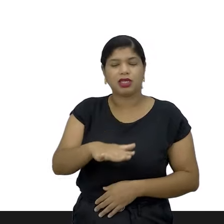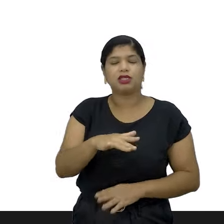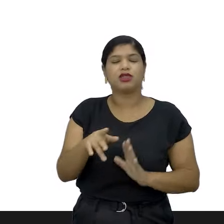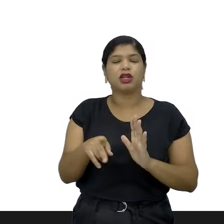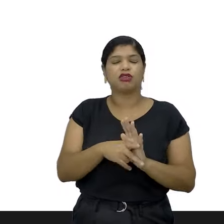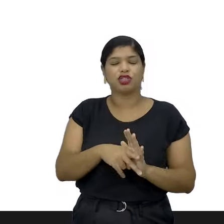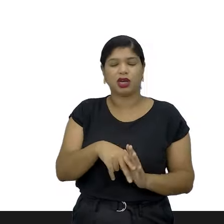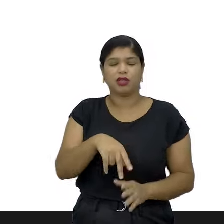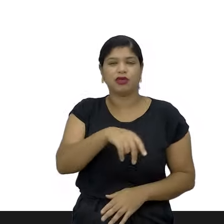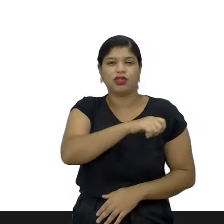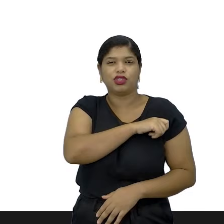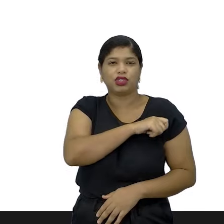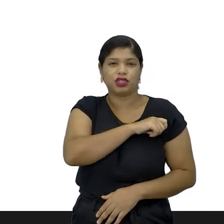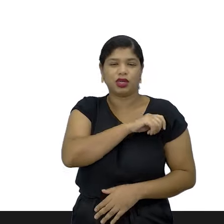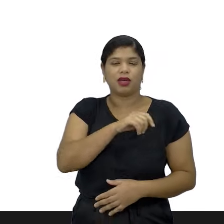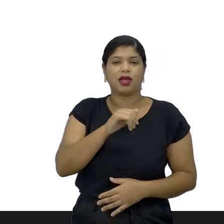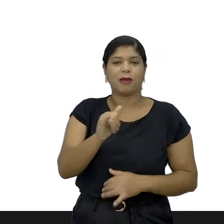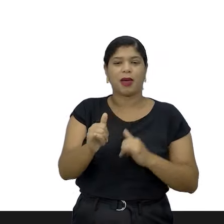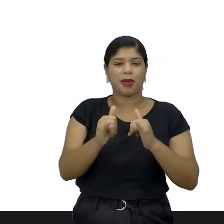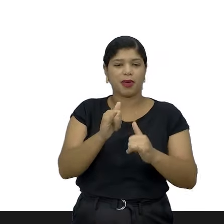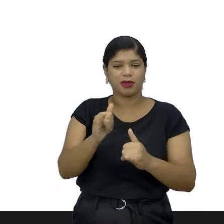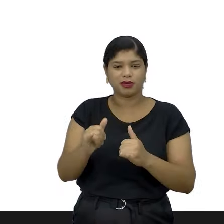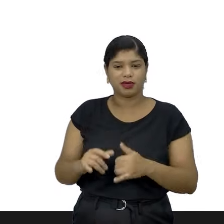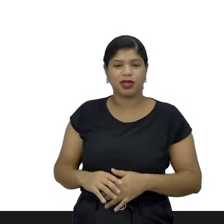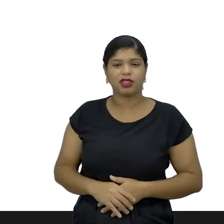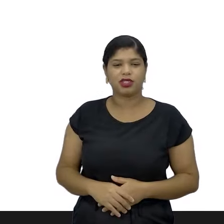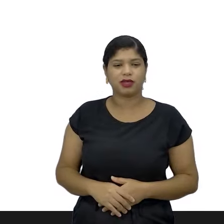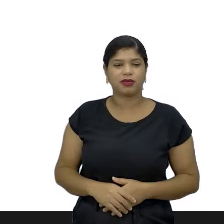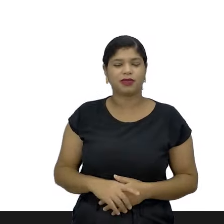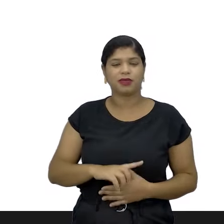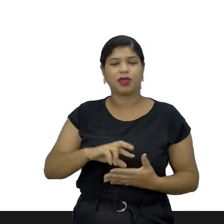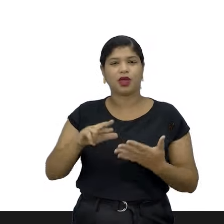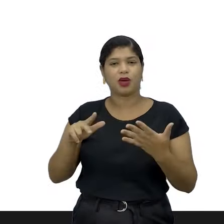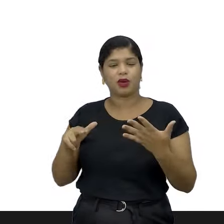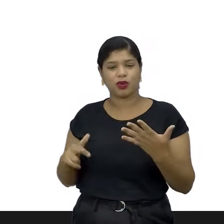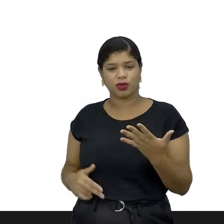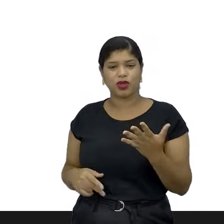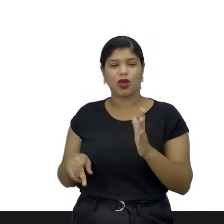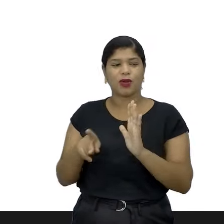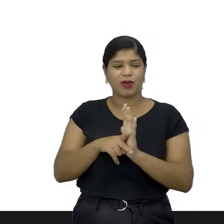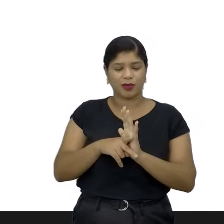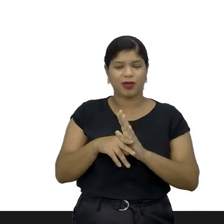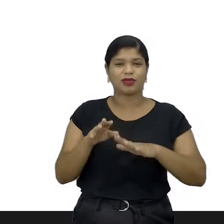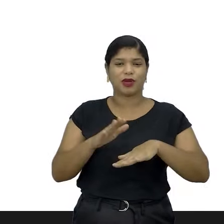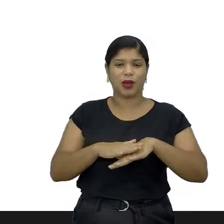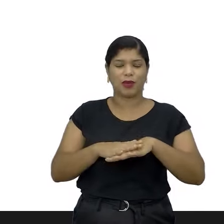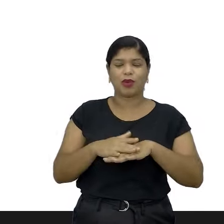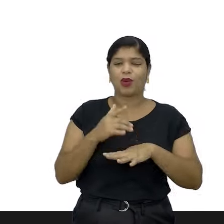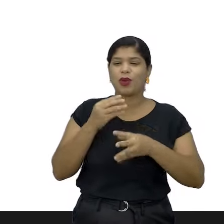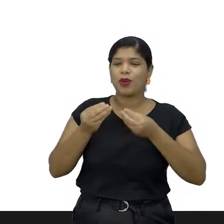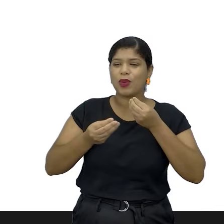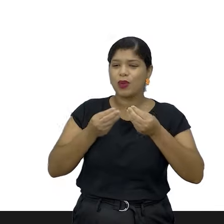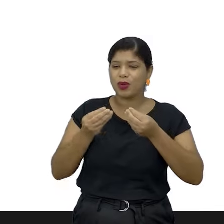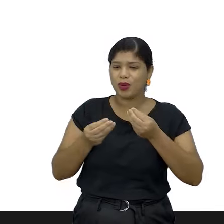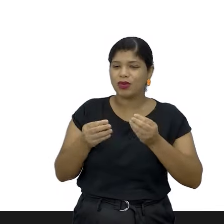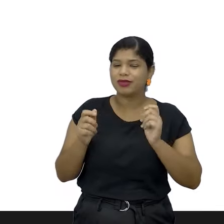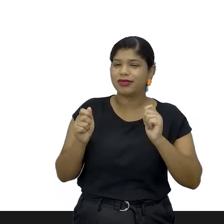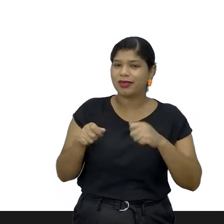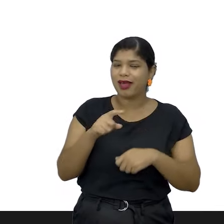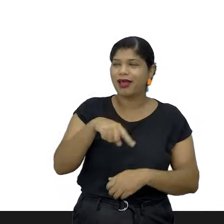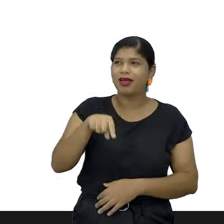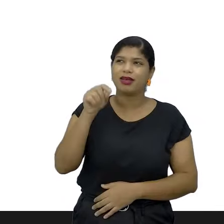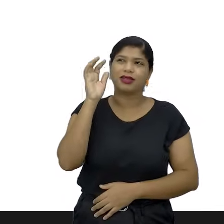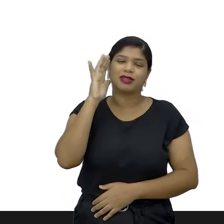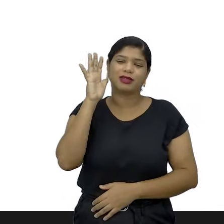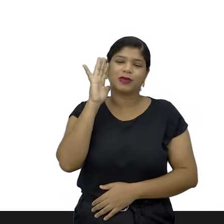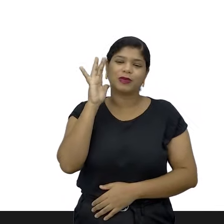precisamos observar a escrita dessas palavras e fazer as intervenções, né? Ou seja, perguntas que levem os estudantes a